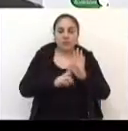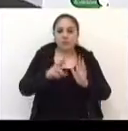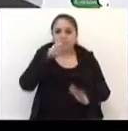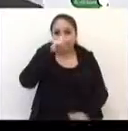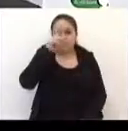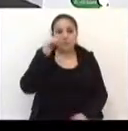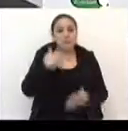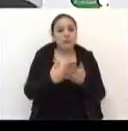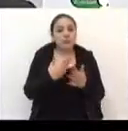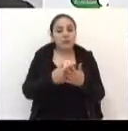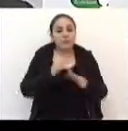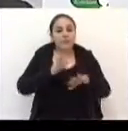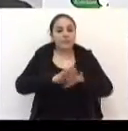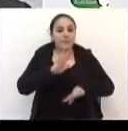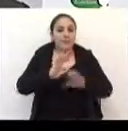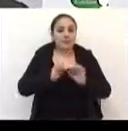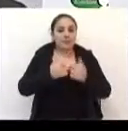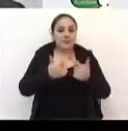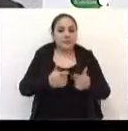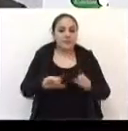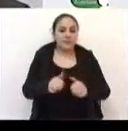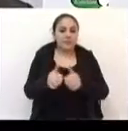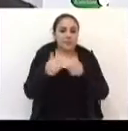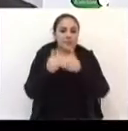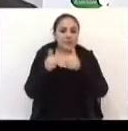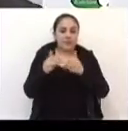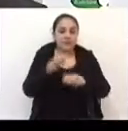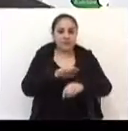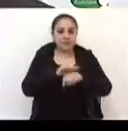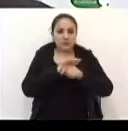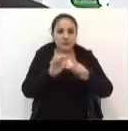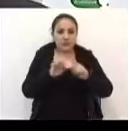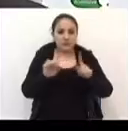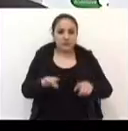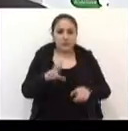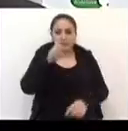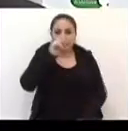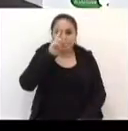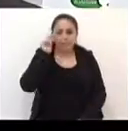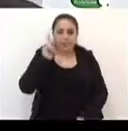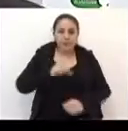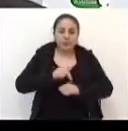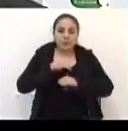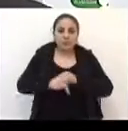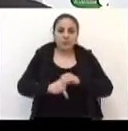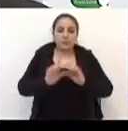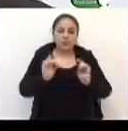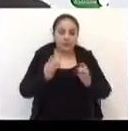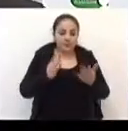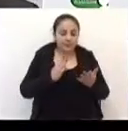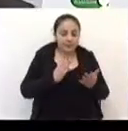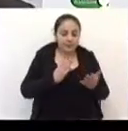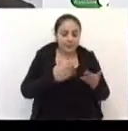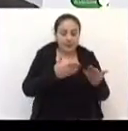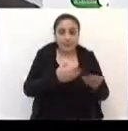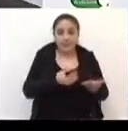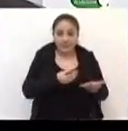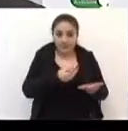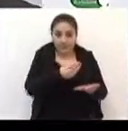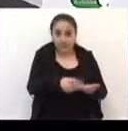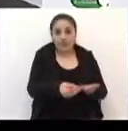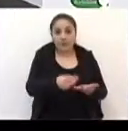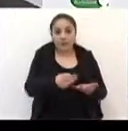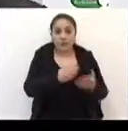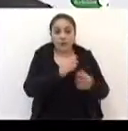estamos estudando outras atitudes para a melhoria da segurança pública. O município de Passo Fundo destinou viaturas à Brigada